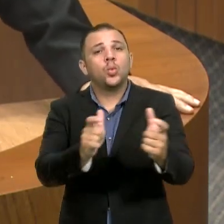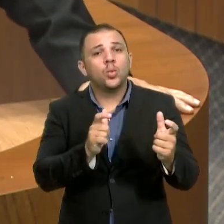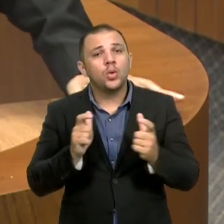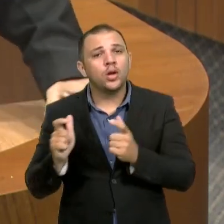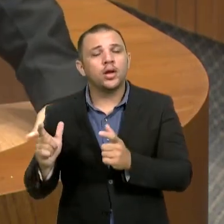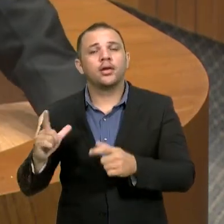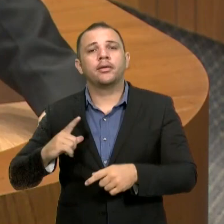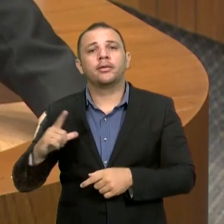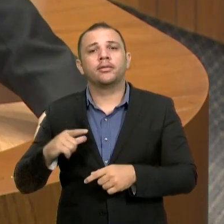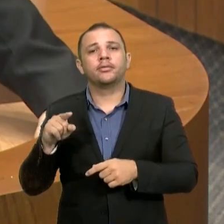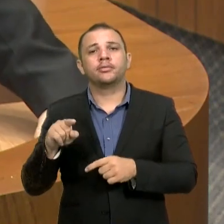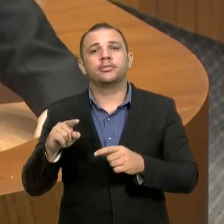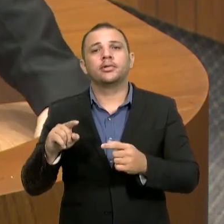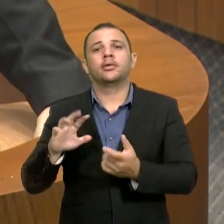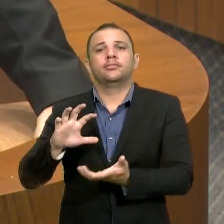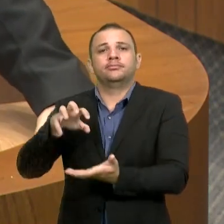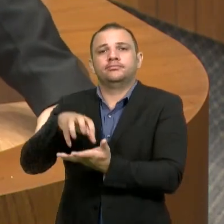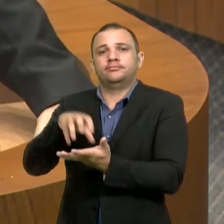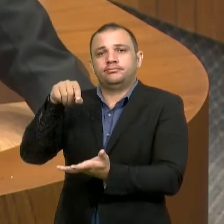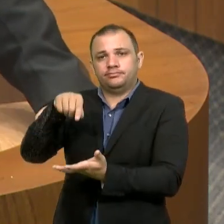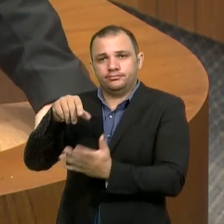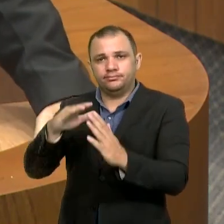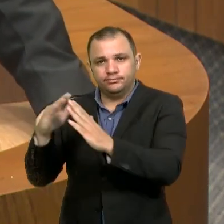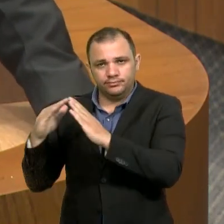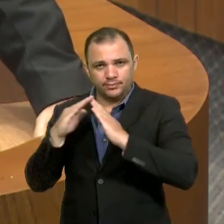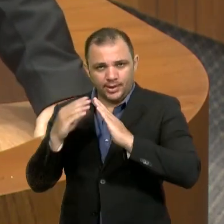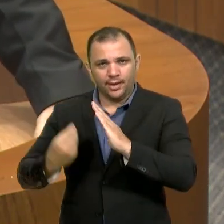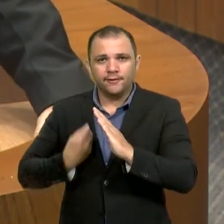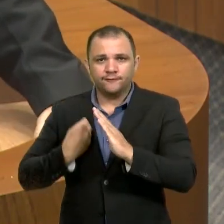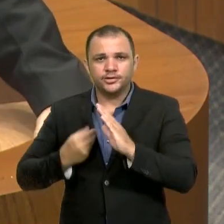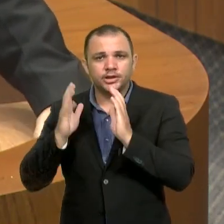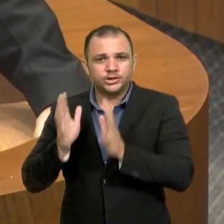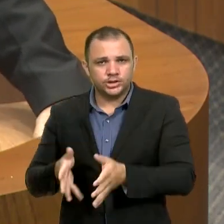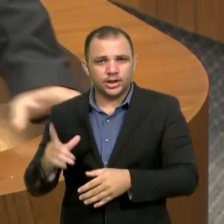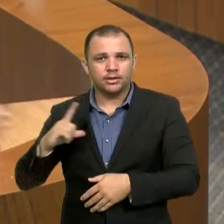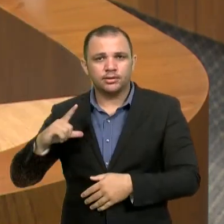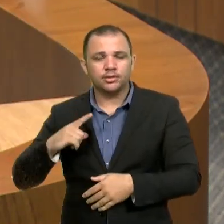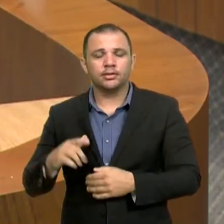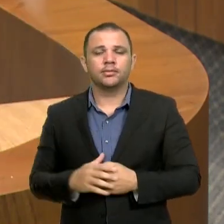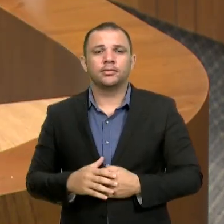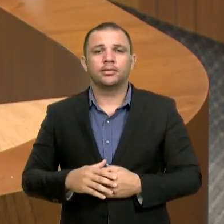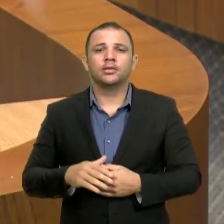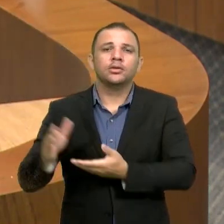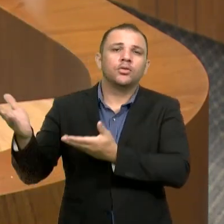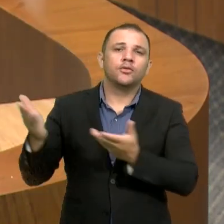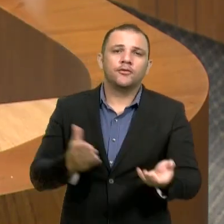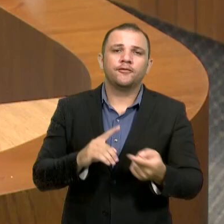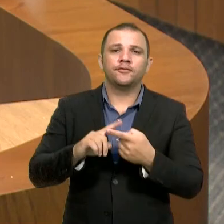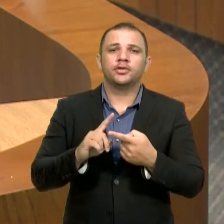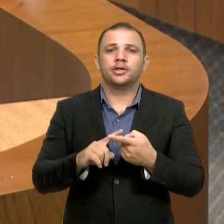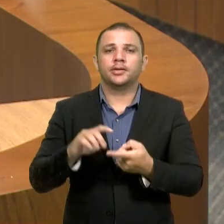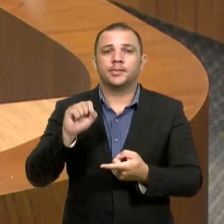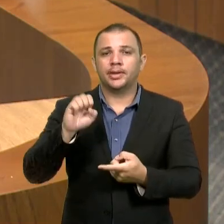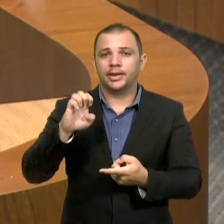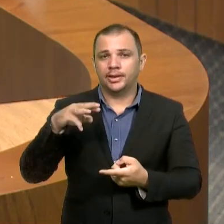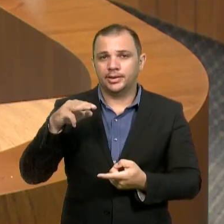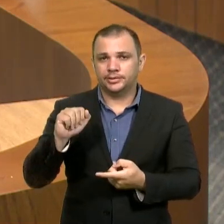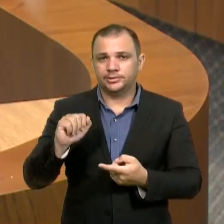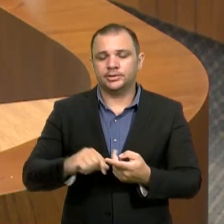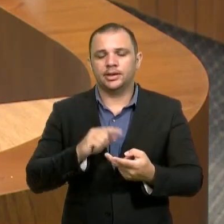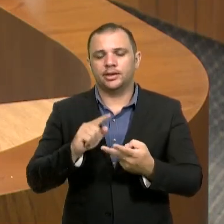em áreas que têm povoados consolidados. Estamos trazendo aqui a SEMA, a FETAEMA, para fazer um debate, né,